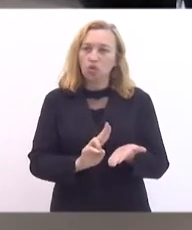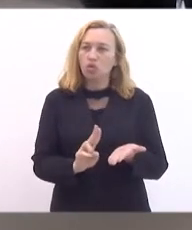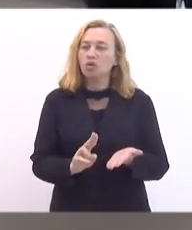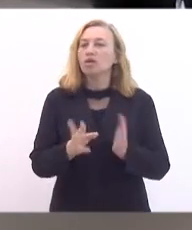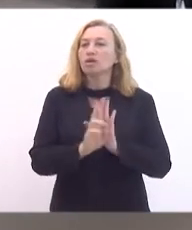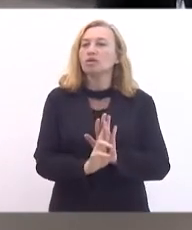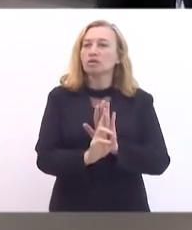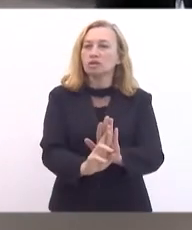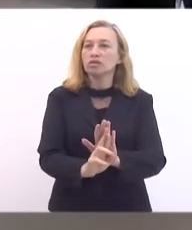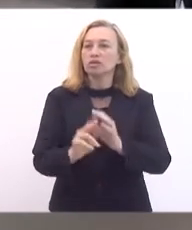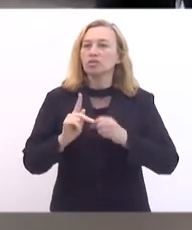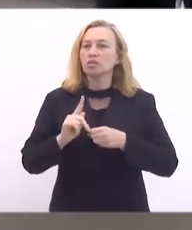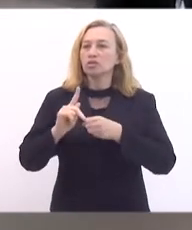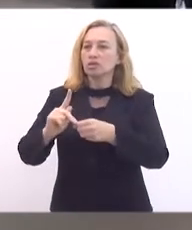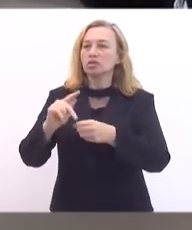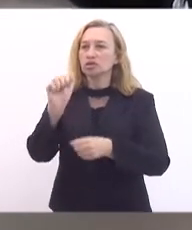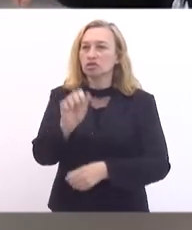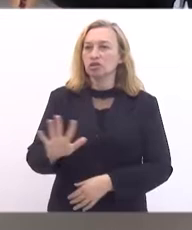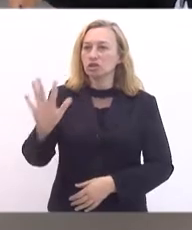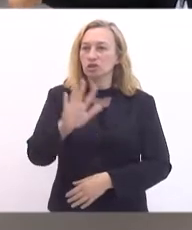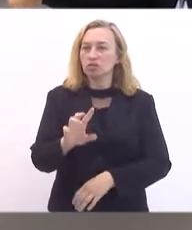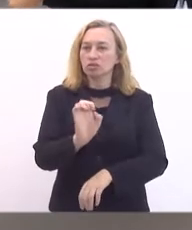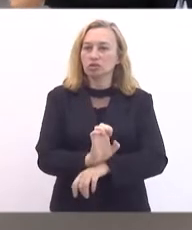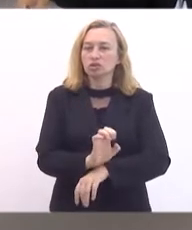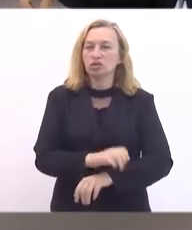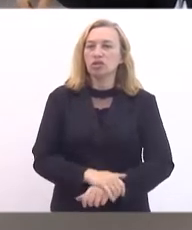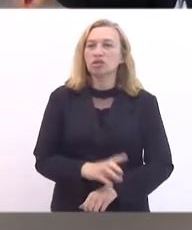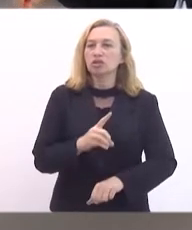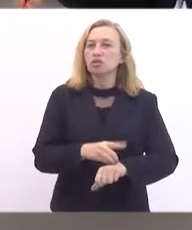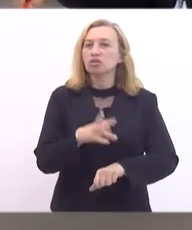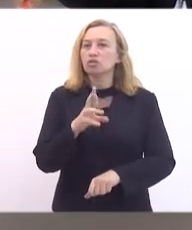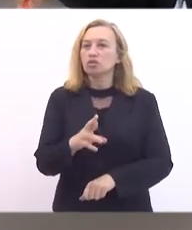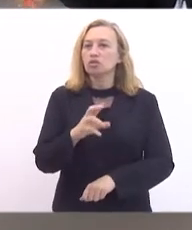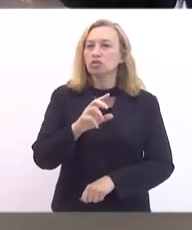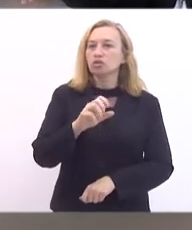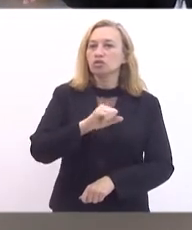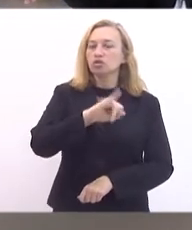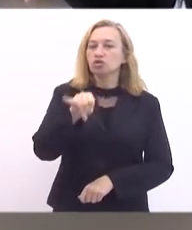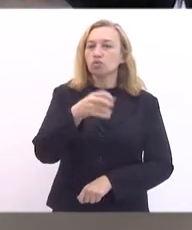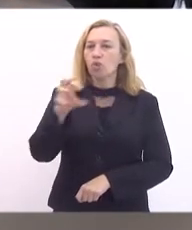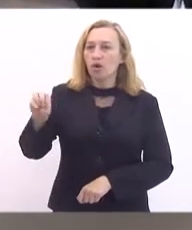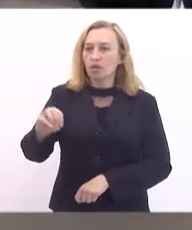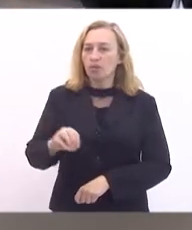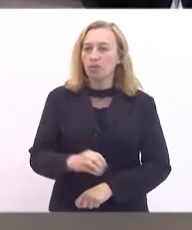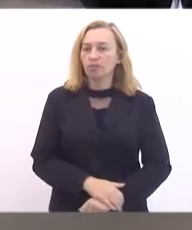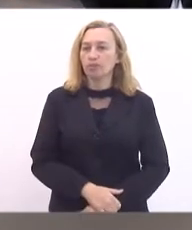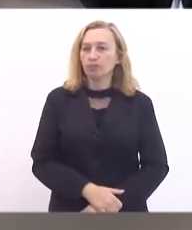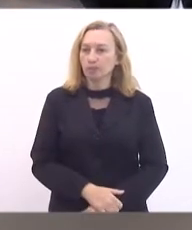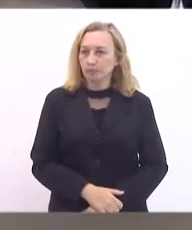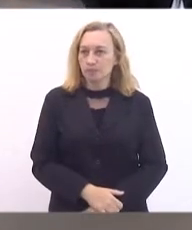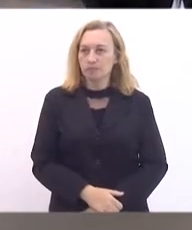representando a Procuradoria Geral do Estado o Dr João Paulo Melo